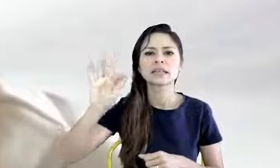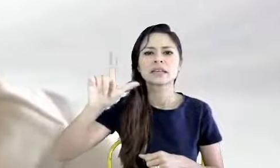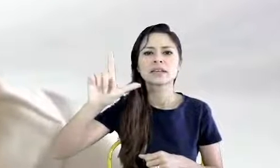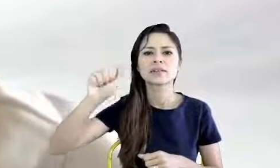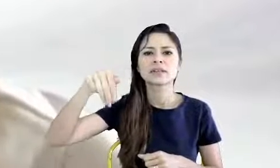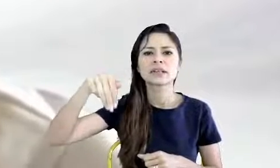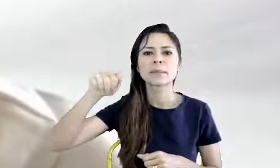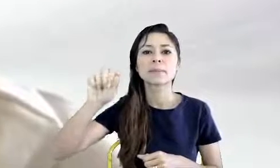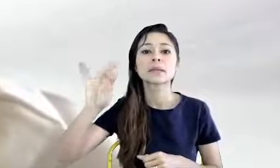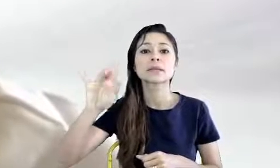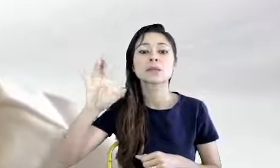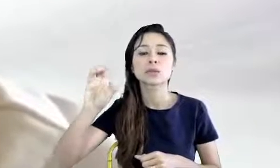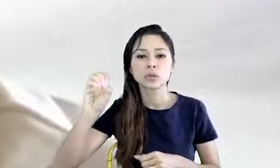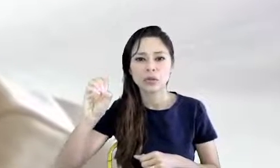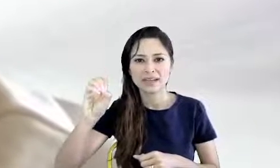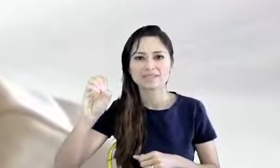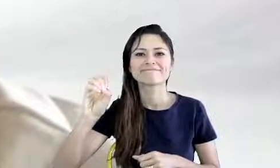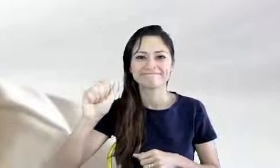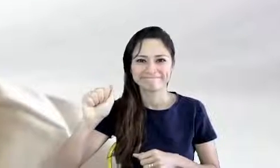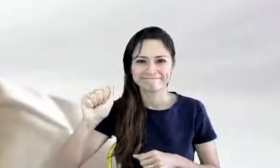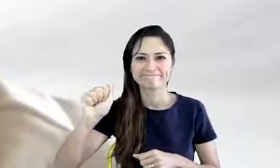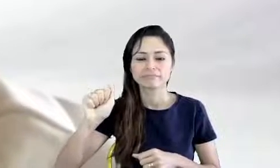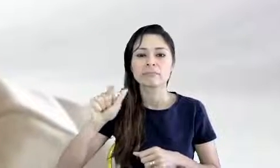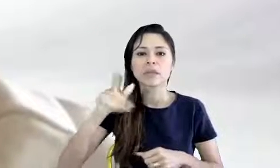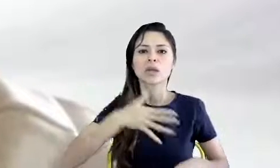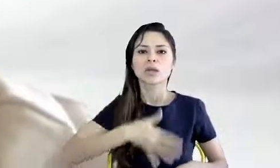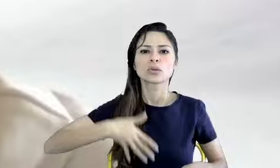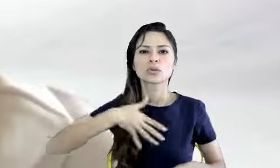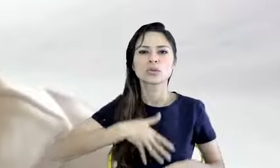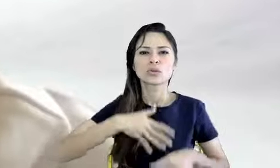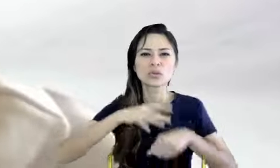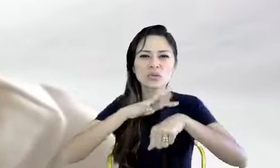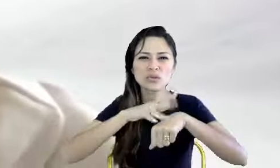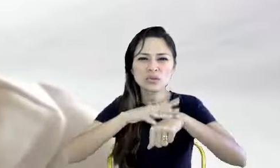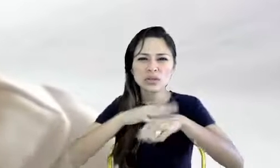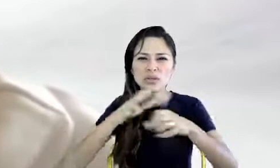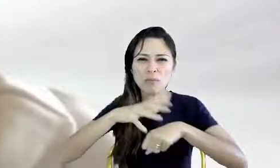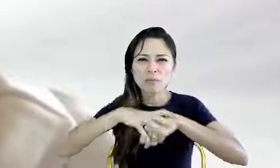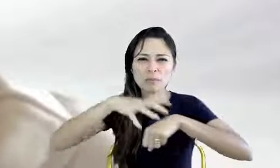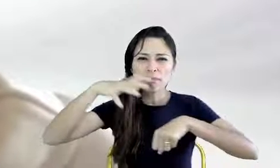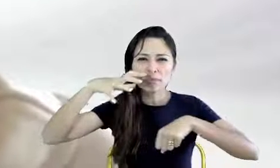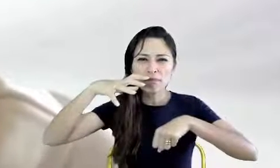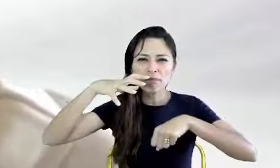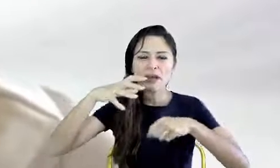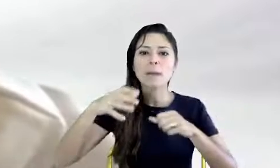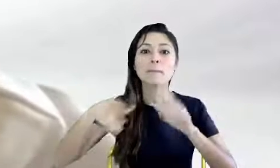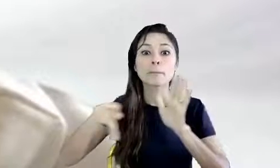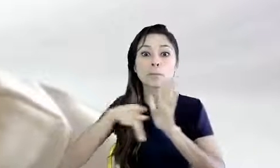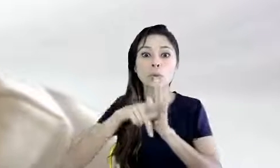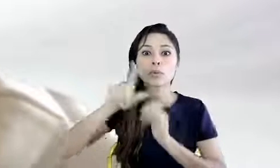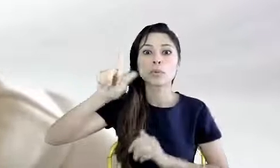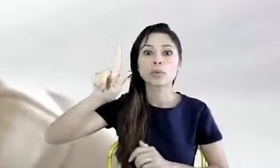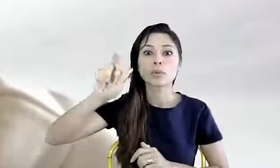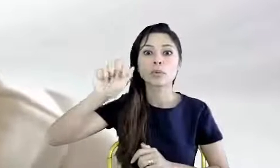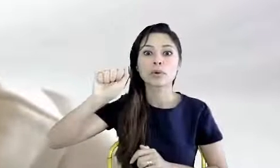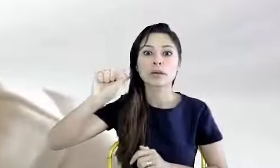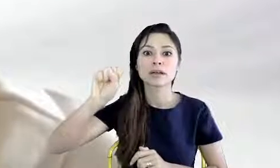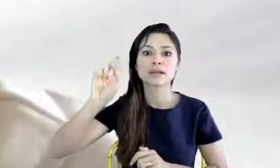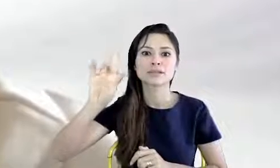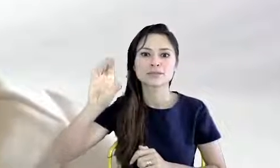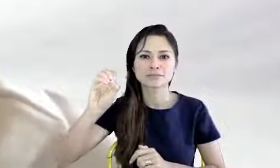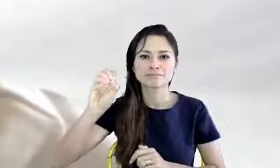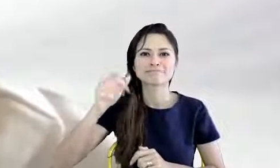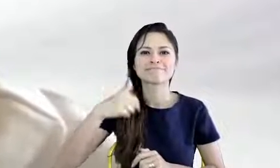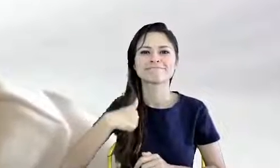das terapias biológicas na doença inflamatória intestinal. Então, eu tenho um grande prazer de convidar o meu grande